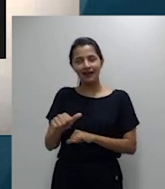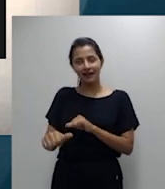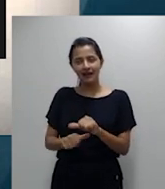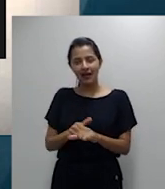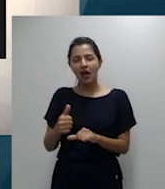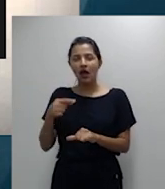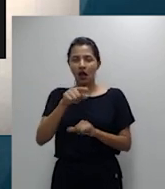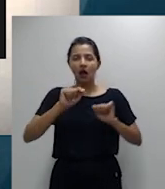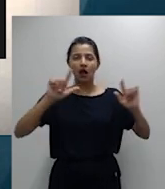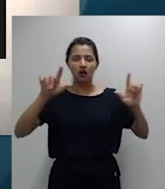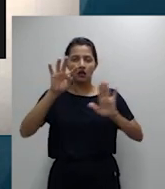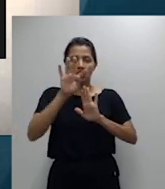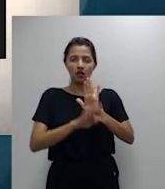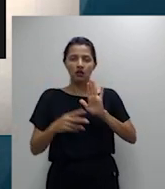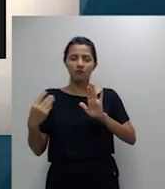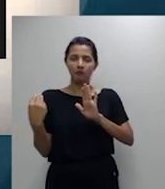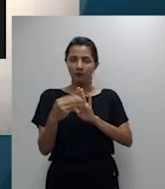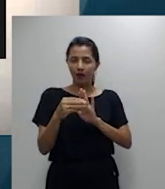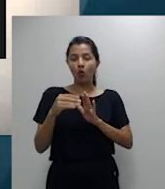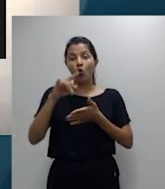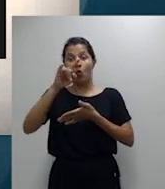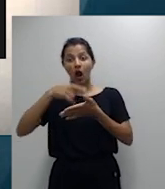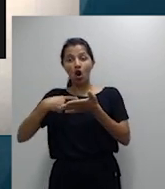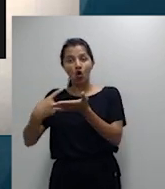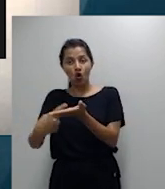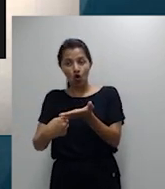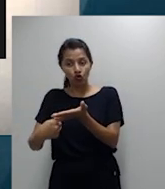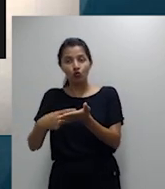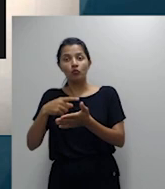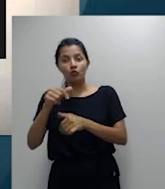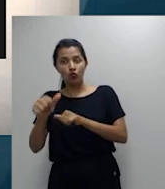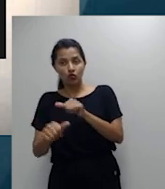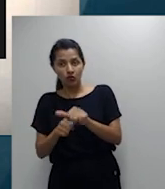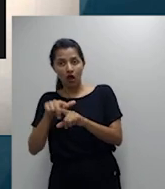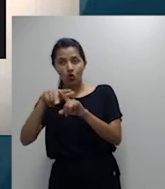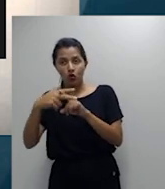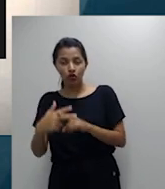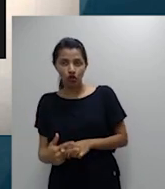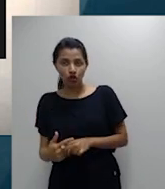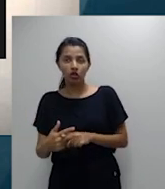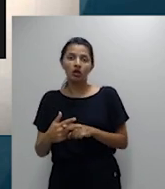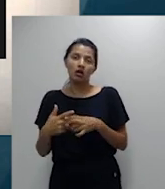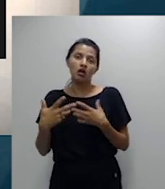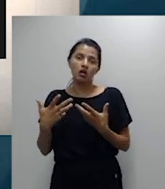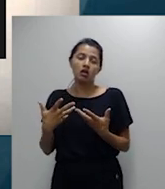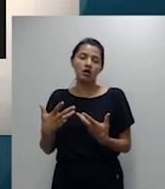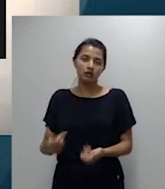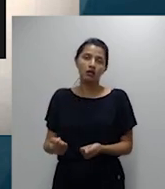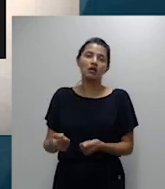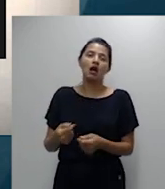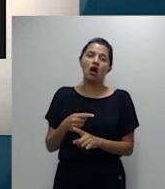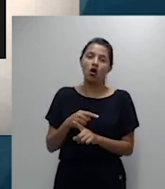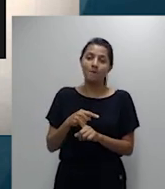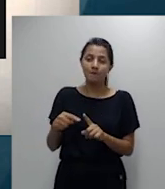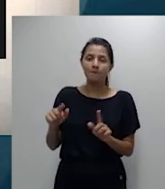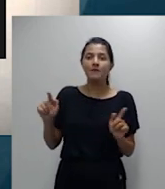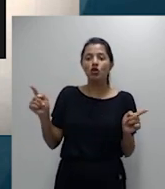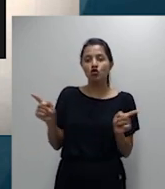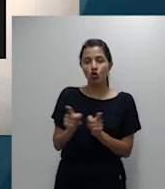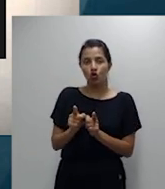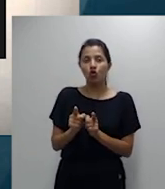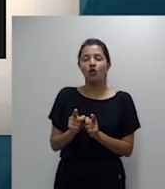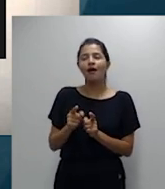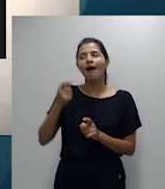ouvido falar mal acordo e conceder a ordem porém minha nós pensam assim eu estava aqui na cabeça